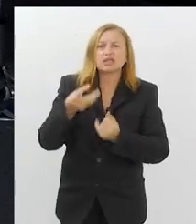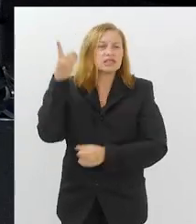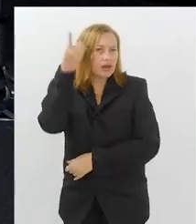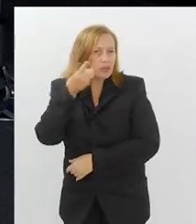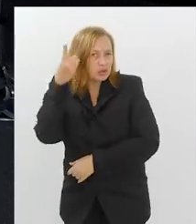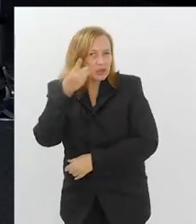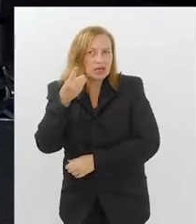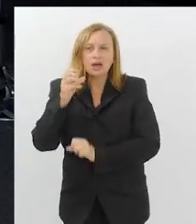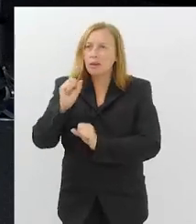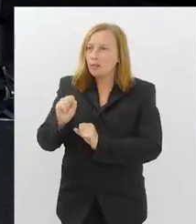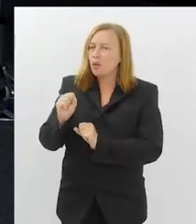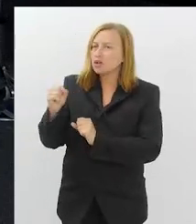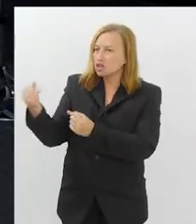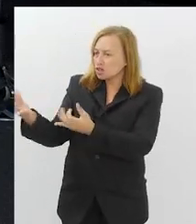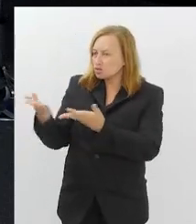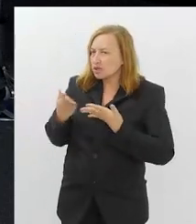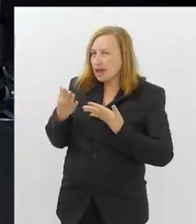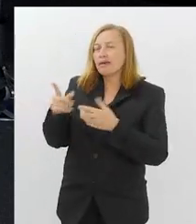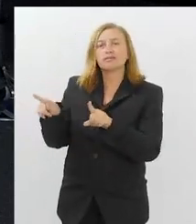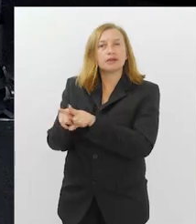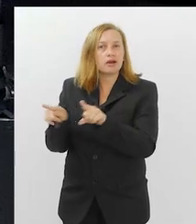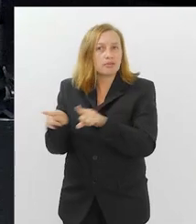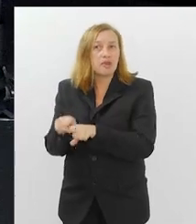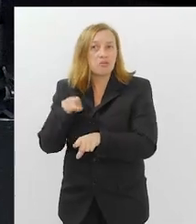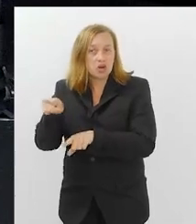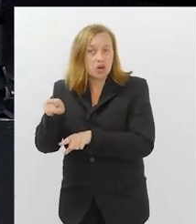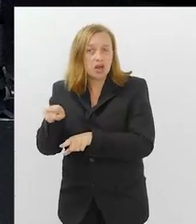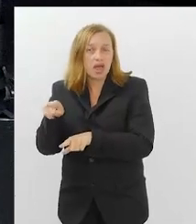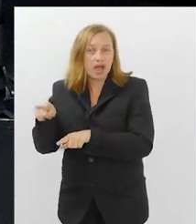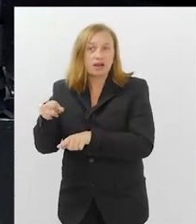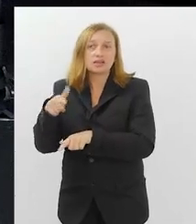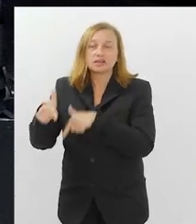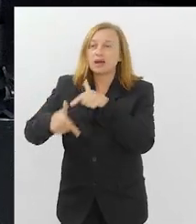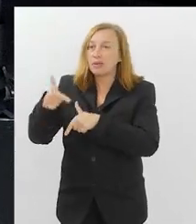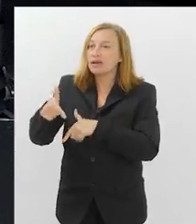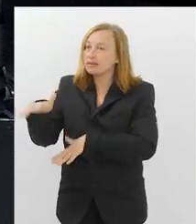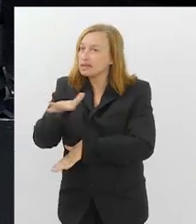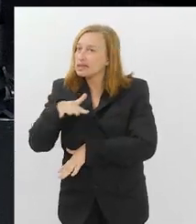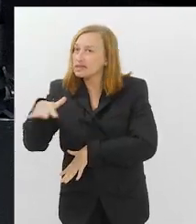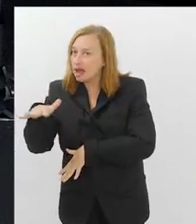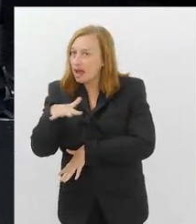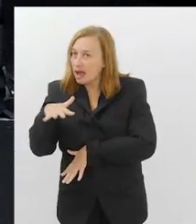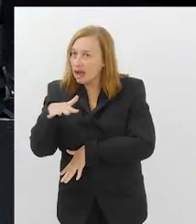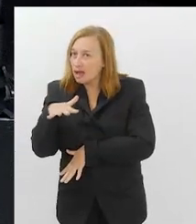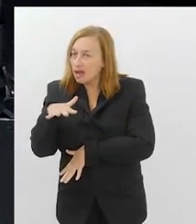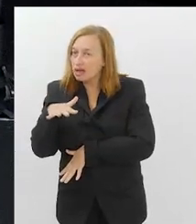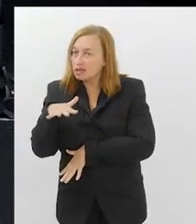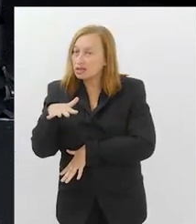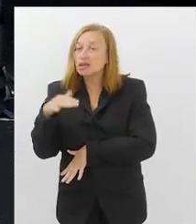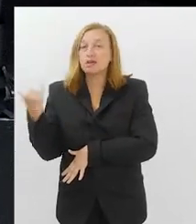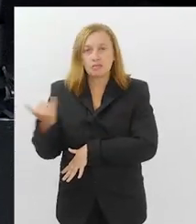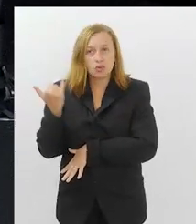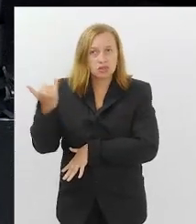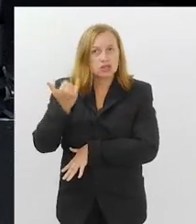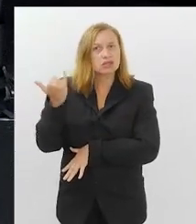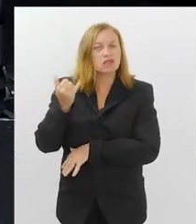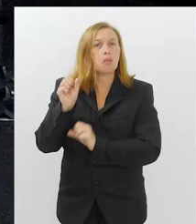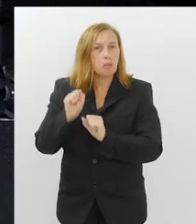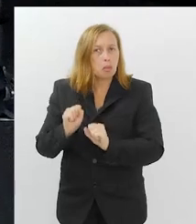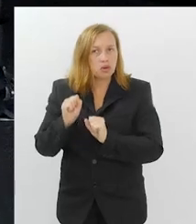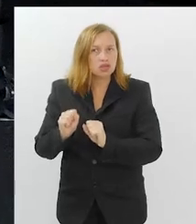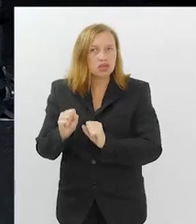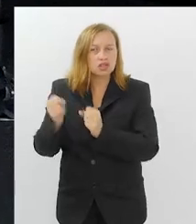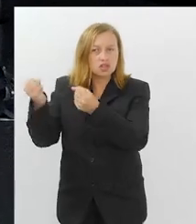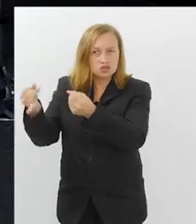a deputada pode até complementar aqui, que ela trabalha nessa área, que é muito dignificante,